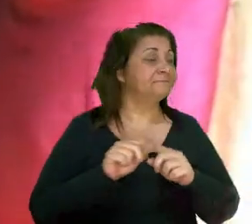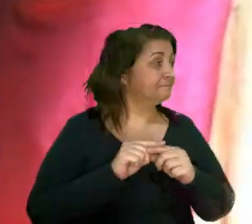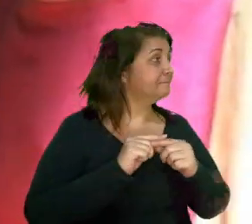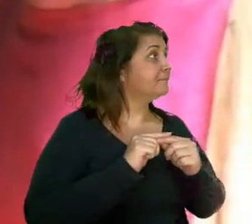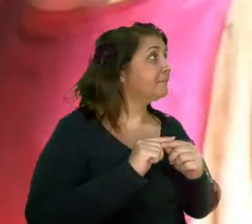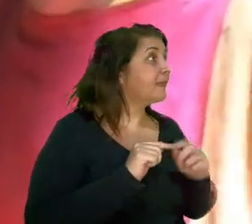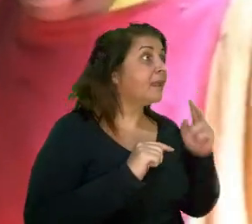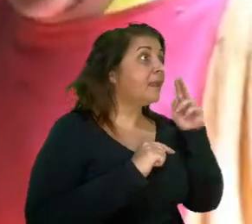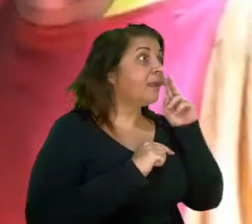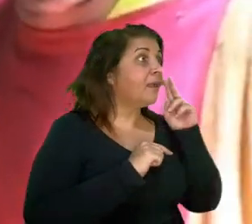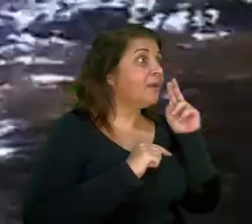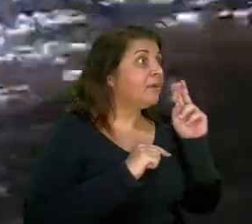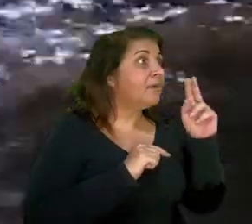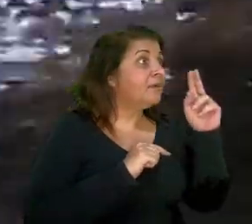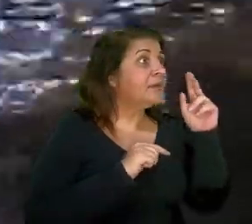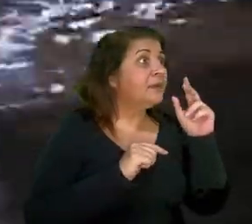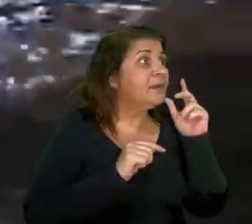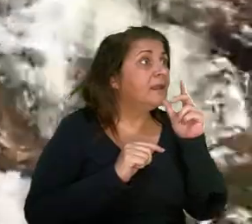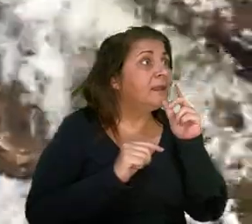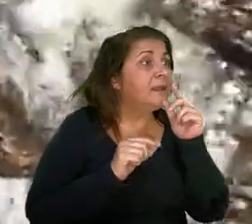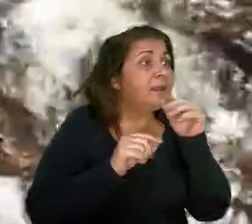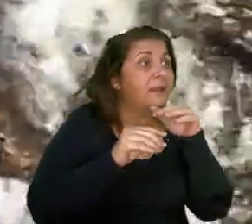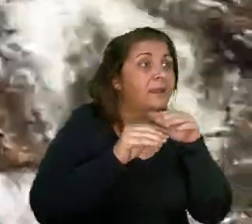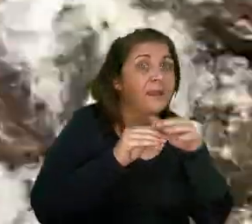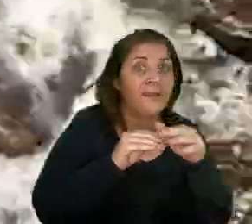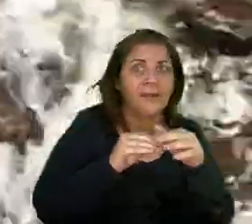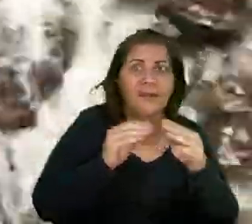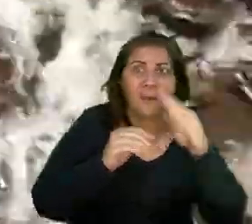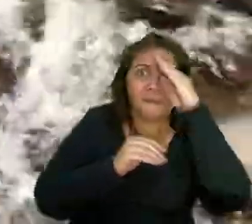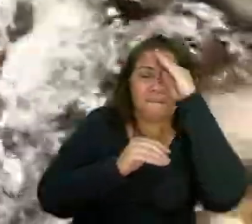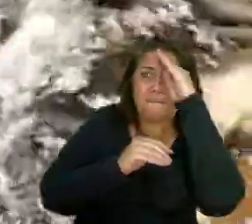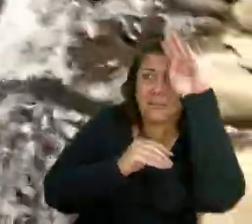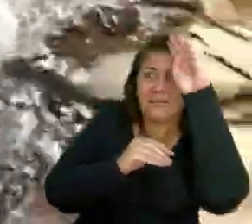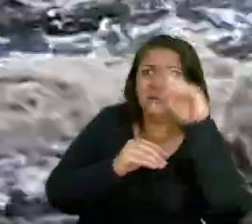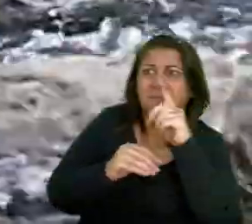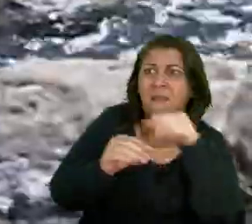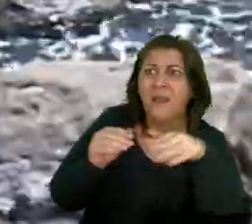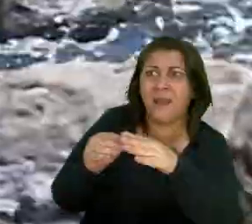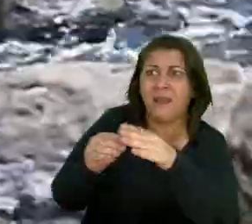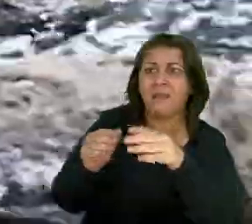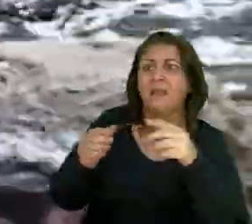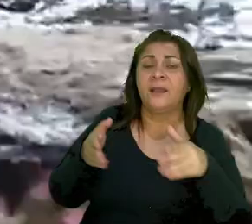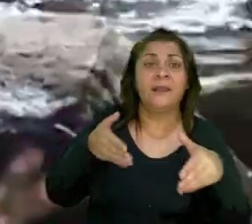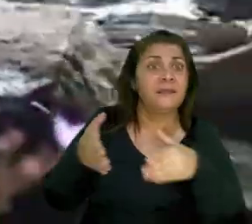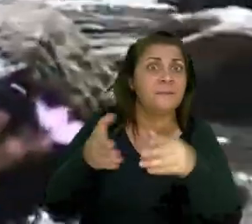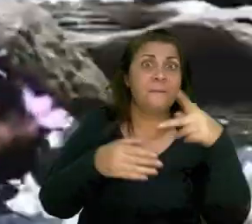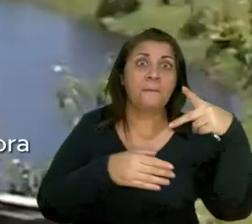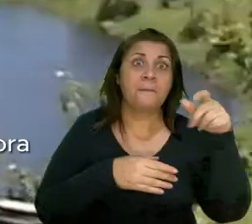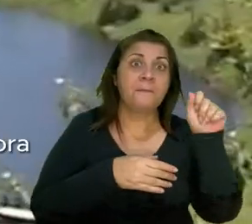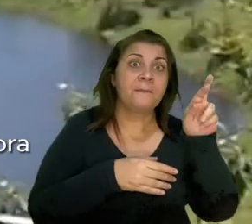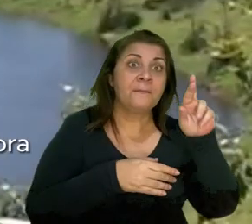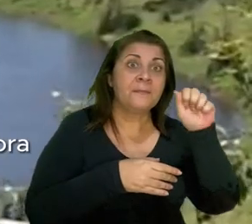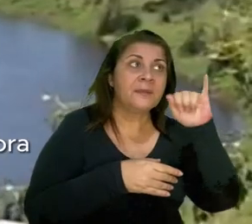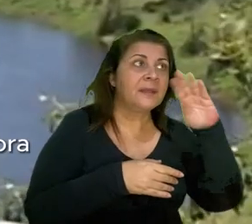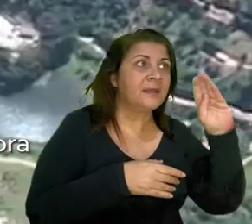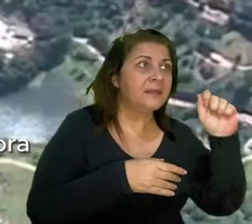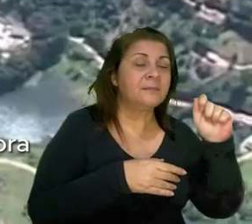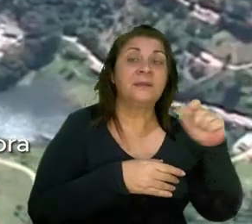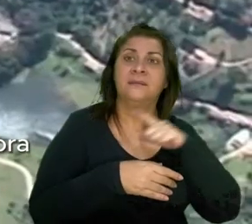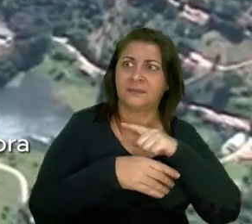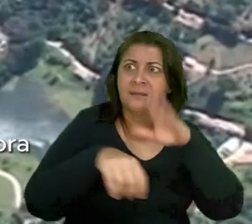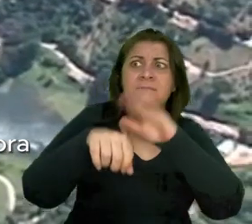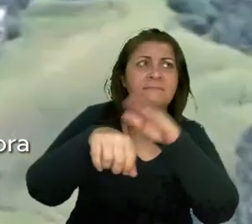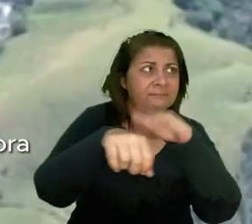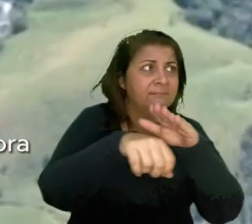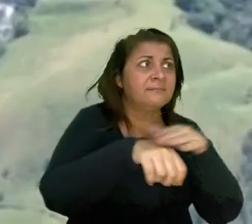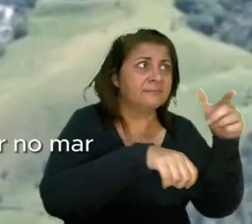É só um zoinho d'água. É o principal zóio do Rio Paraíba do Sul. Em Guaíce, existe outro punhado